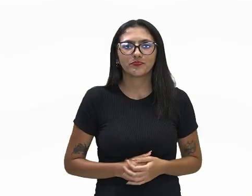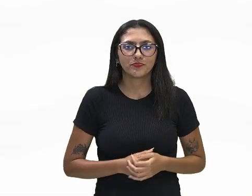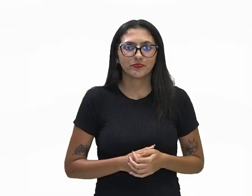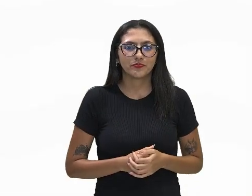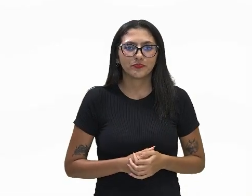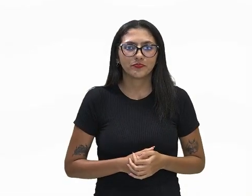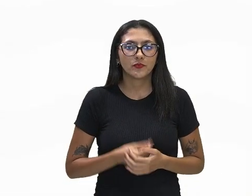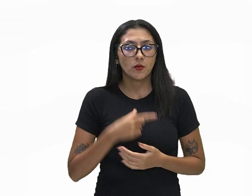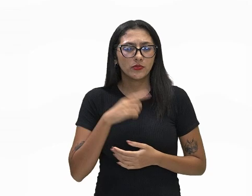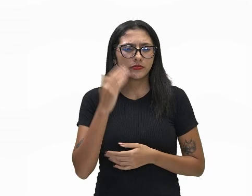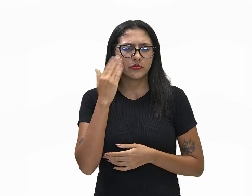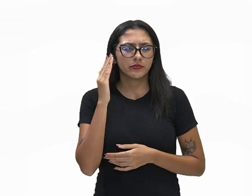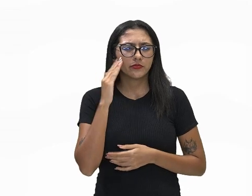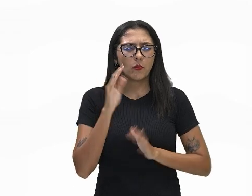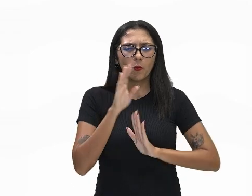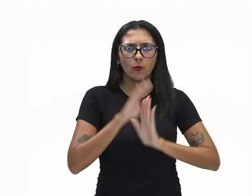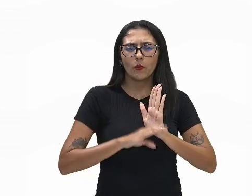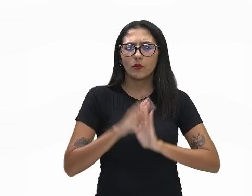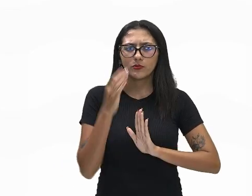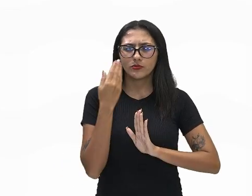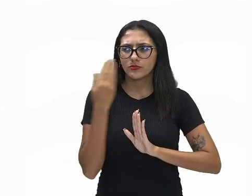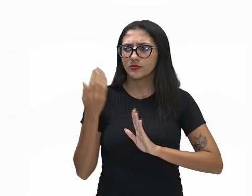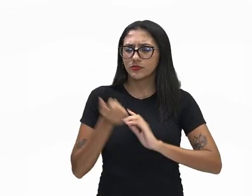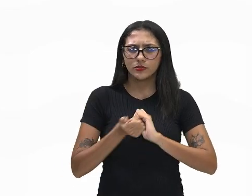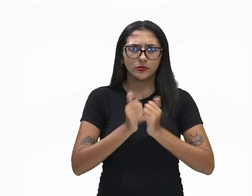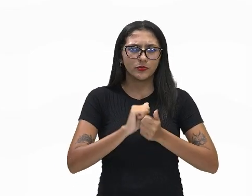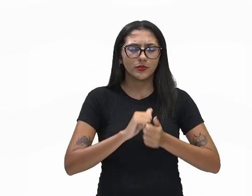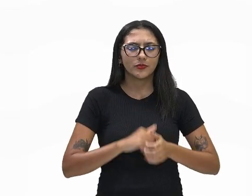o conceito de esporte aparece para a gente, né?